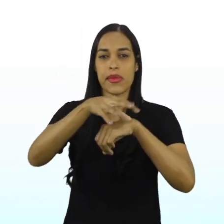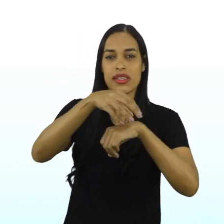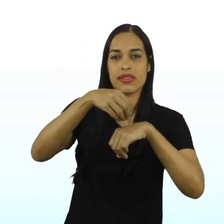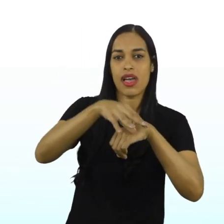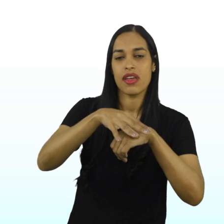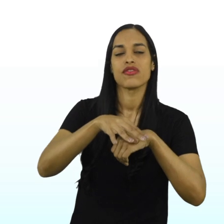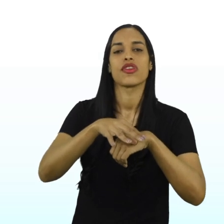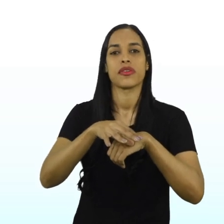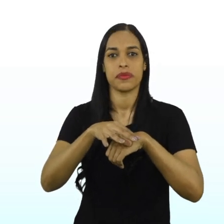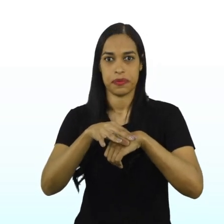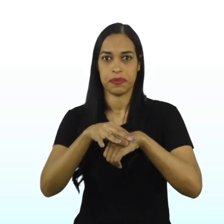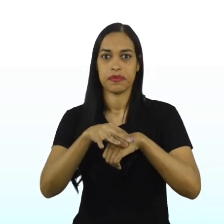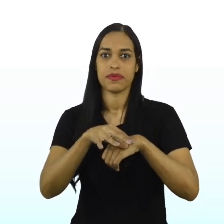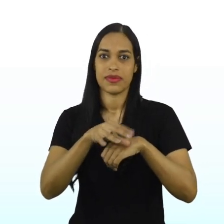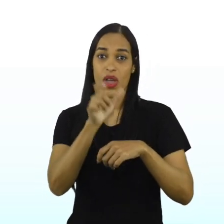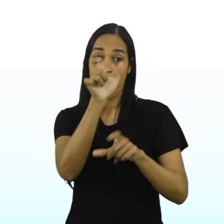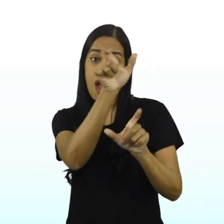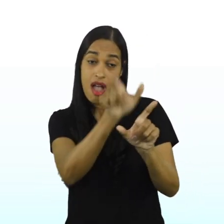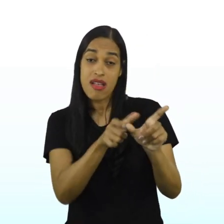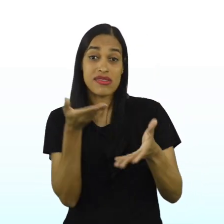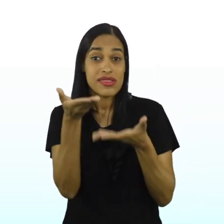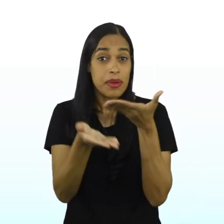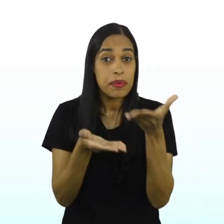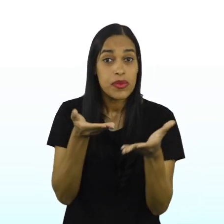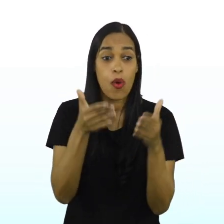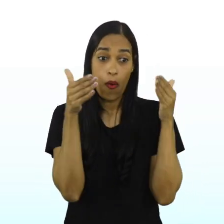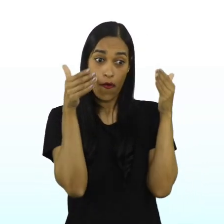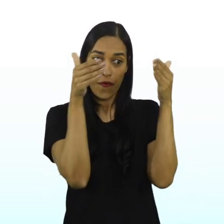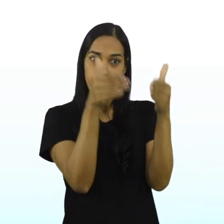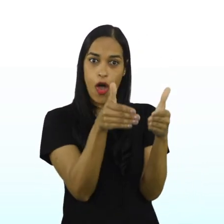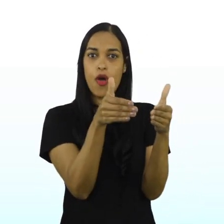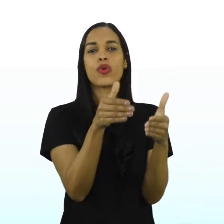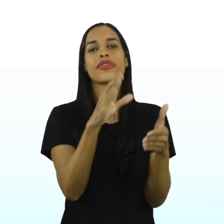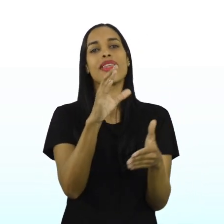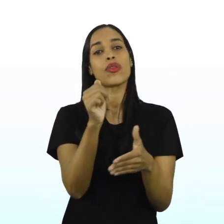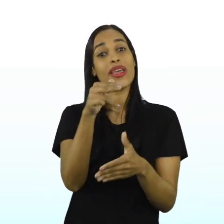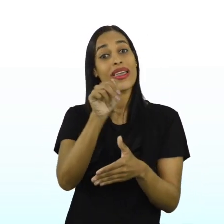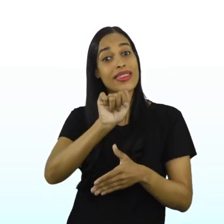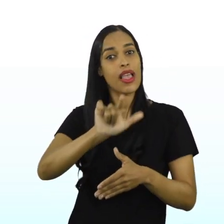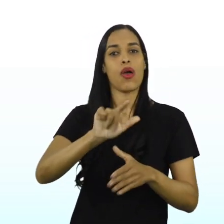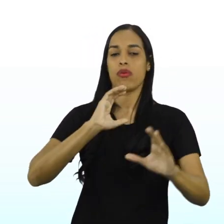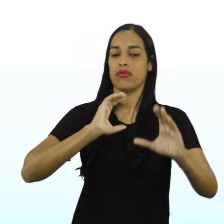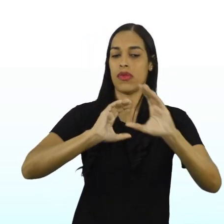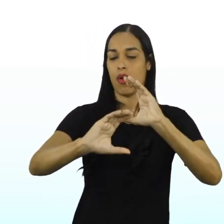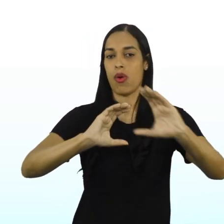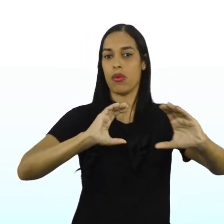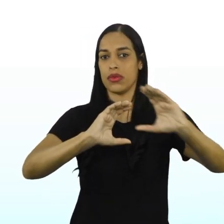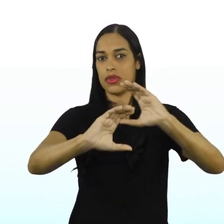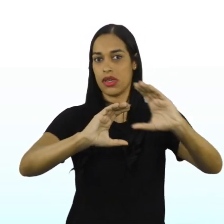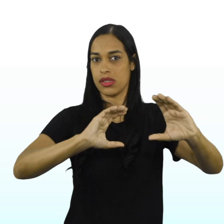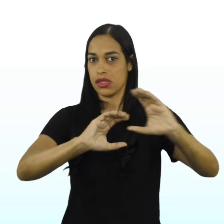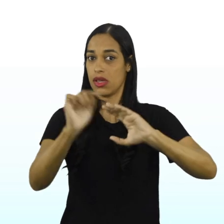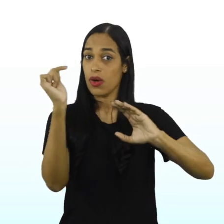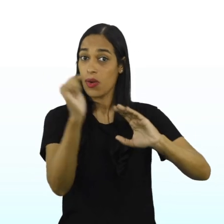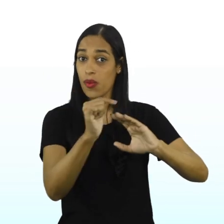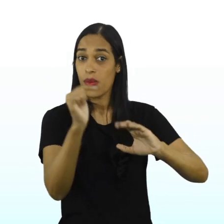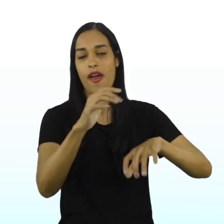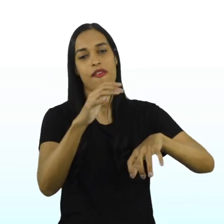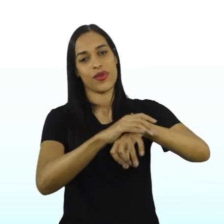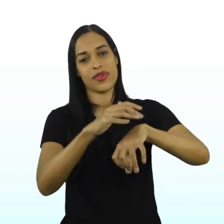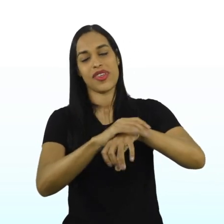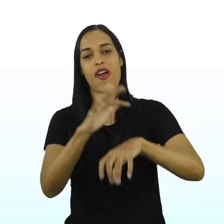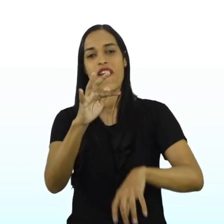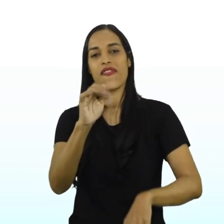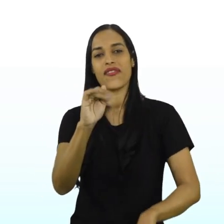receptor. Então, o canal, o foco está no canal, certo? Se o foco está no canal de comunicação,